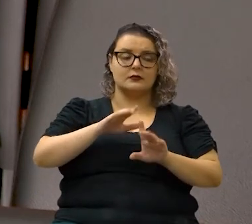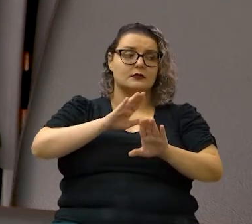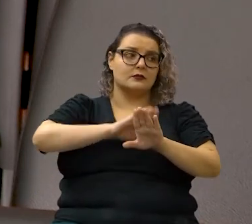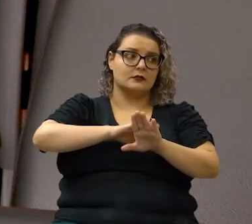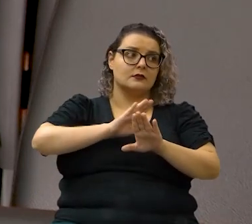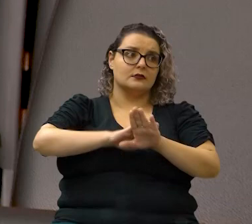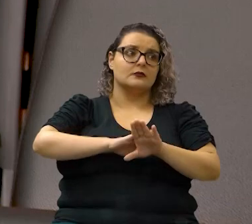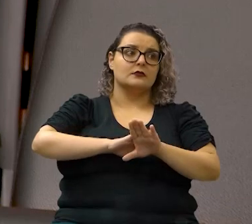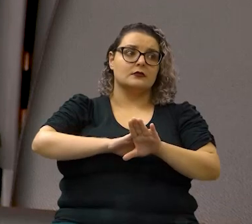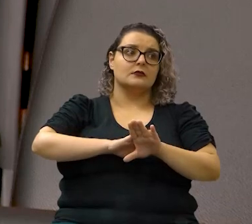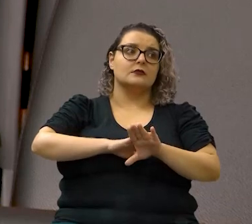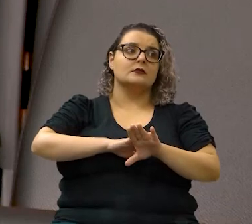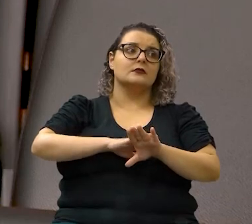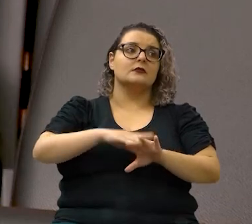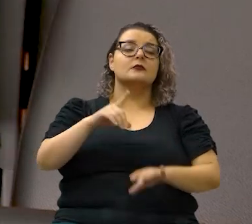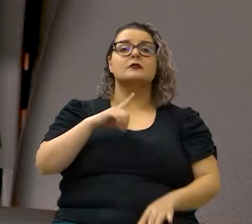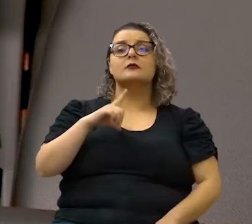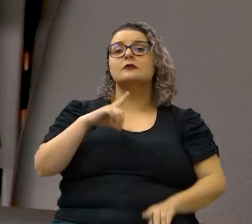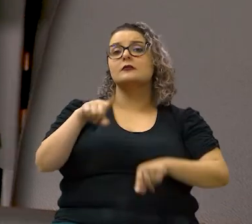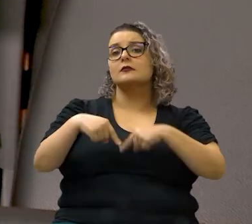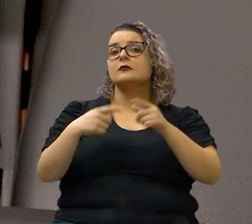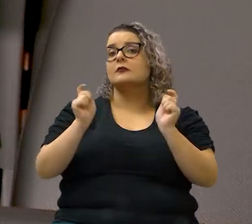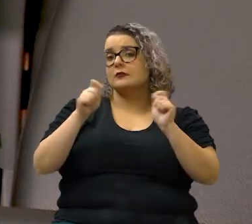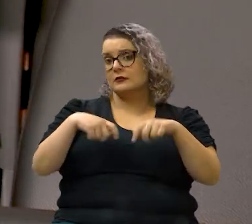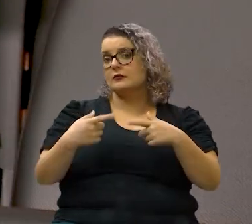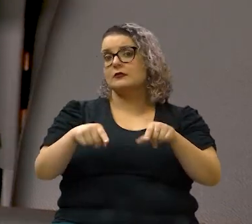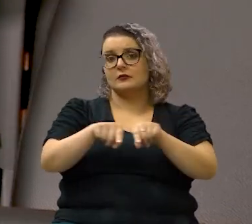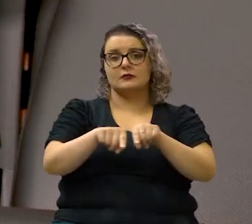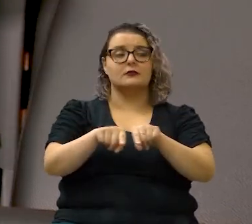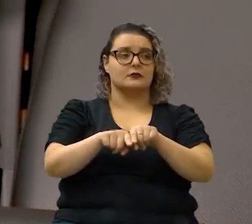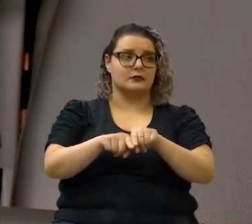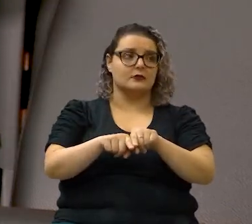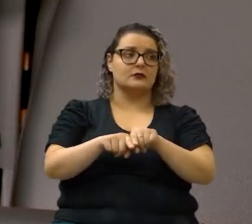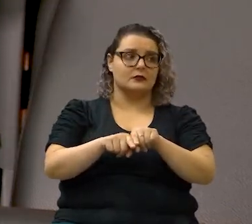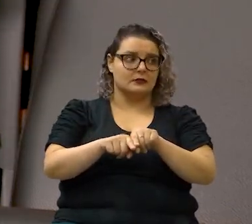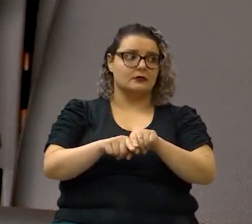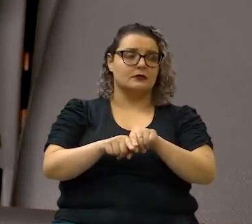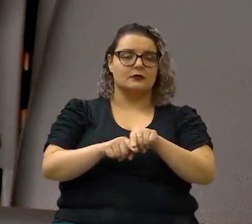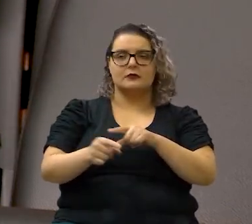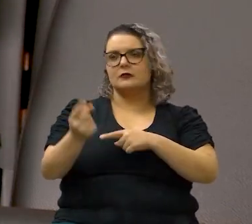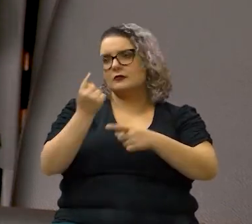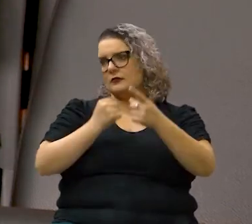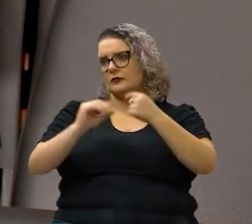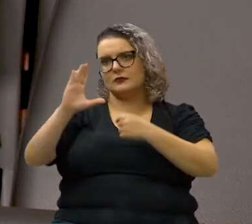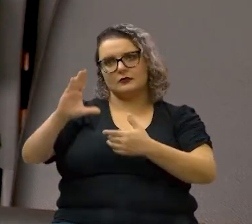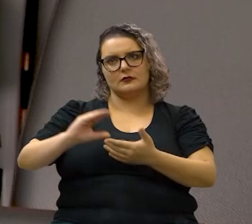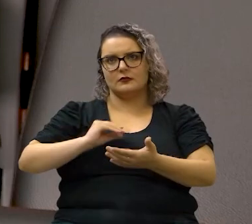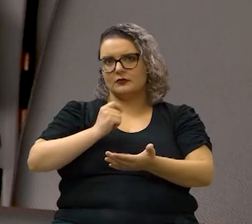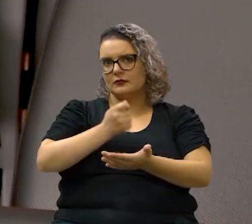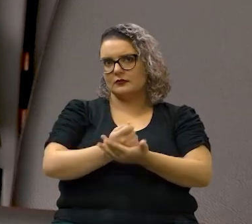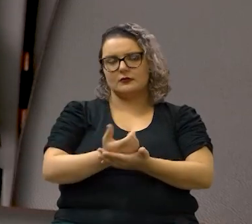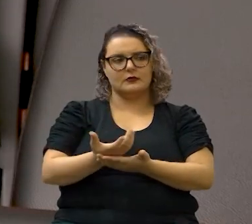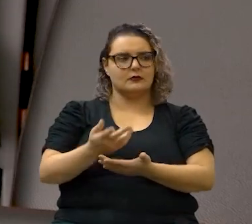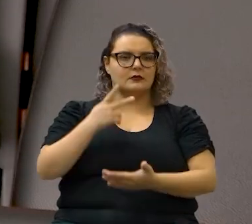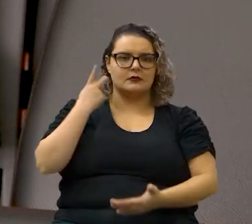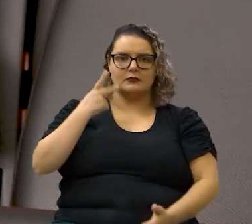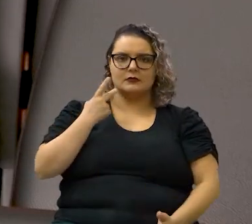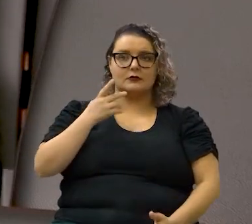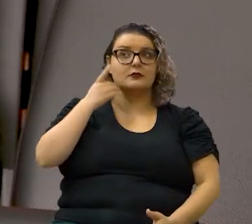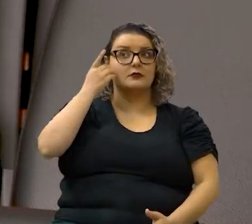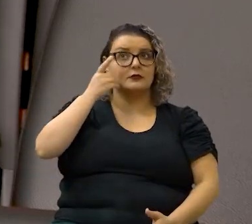atividade, mas teremos também outras possibilidades, né? As emendas dos próprios vereadores, de